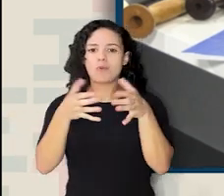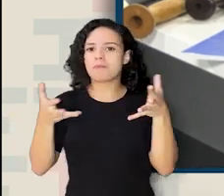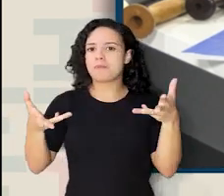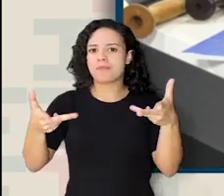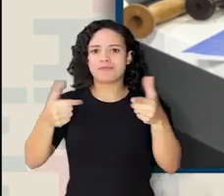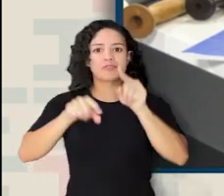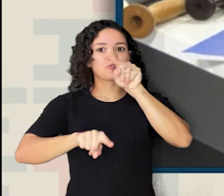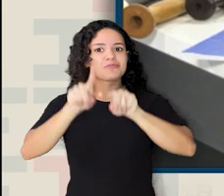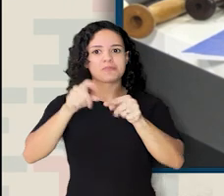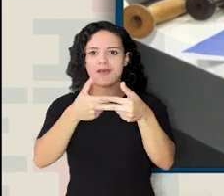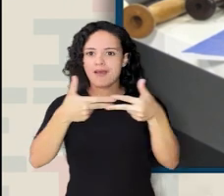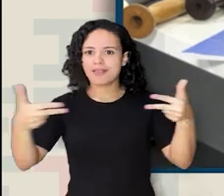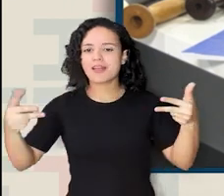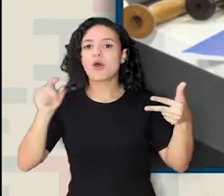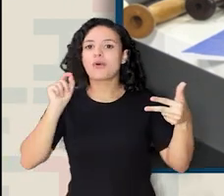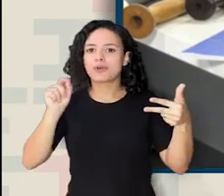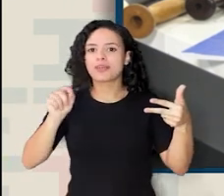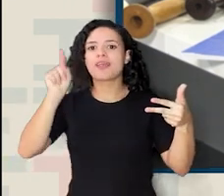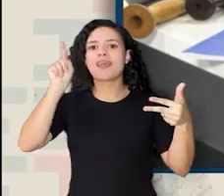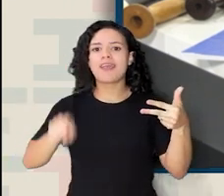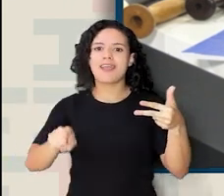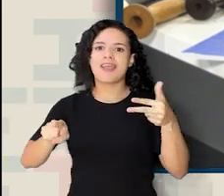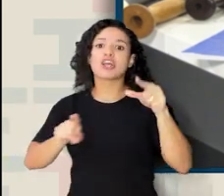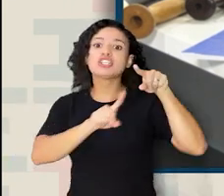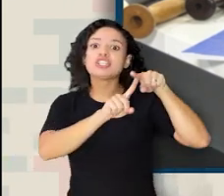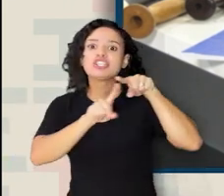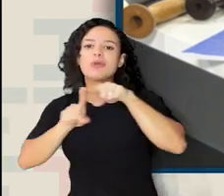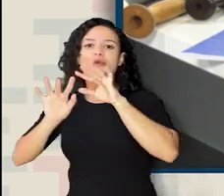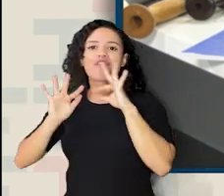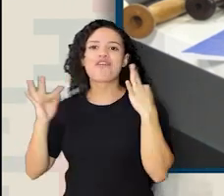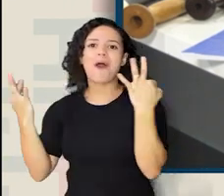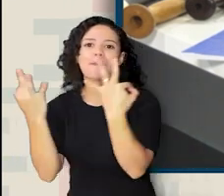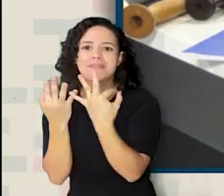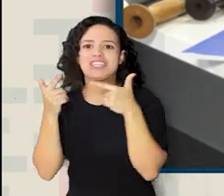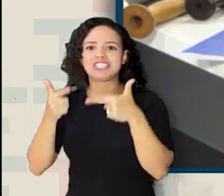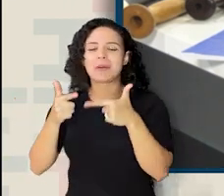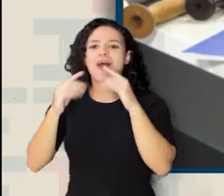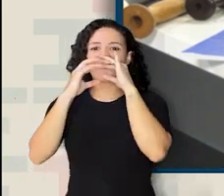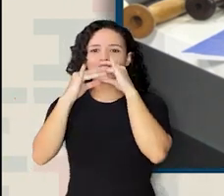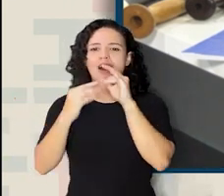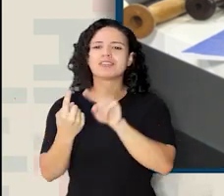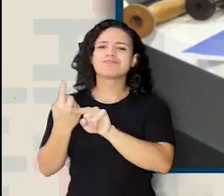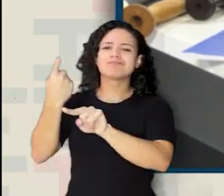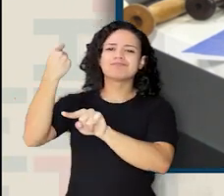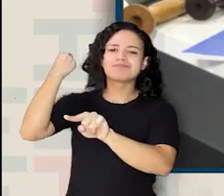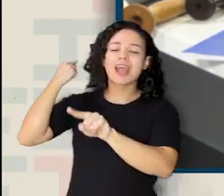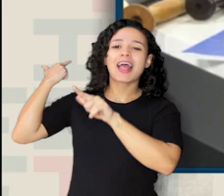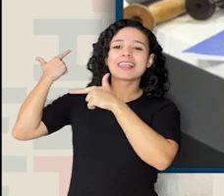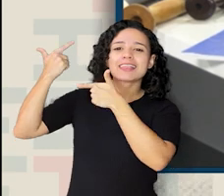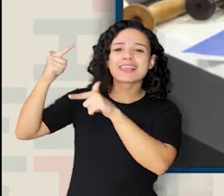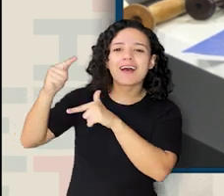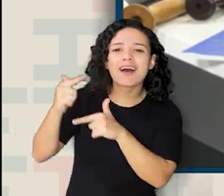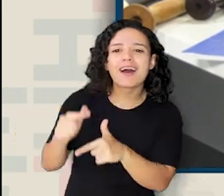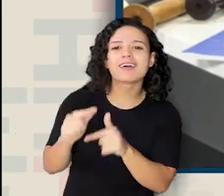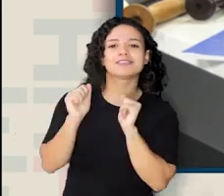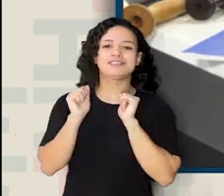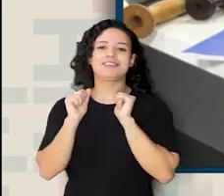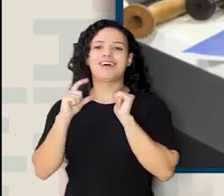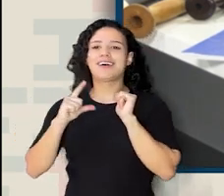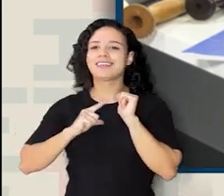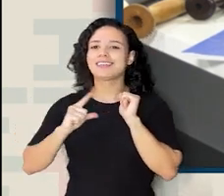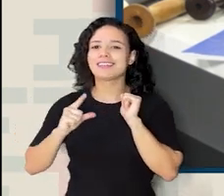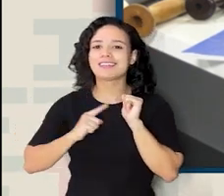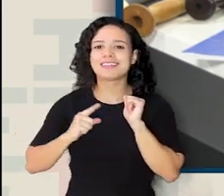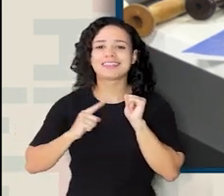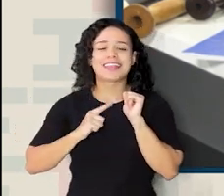maravilhoso de instrumentos que é a família das flautas. Uma família ancestral, uma família tradicional, uma família cheia de